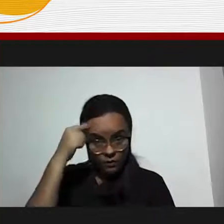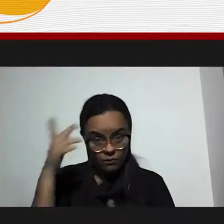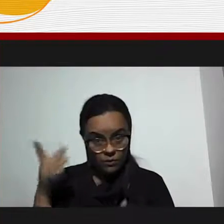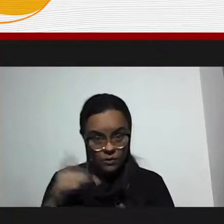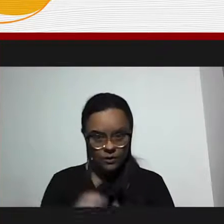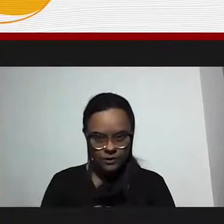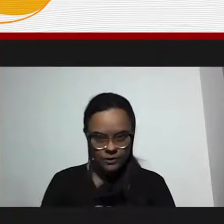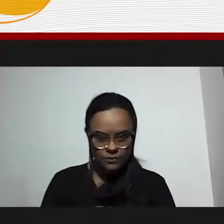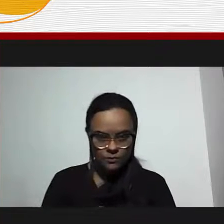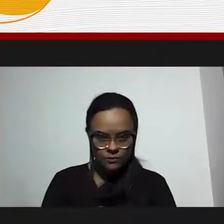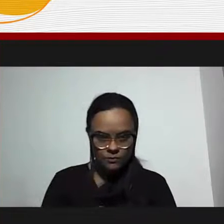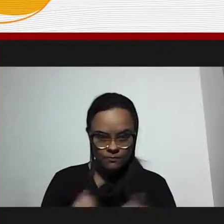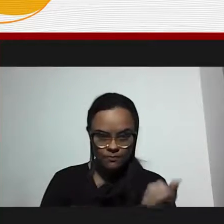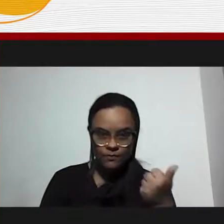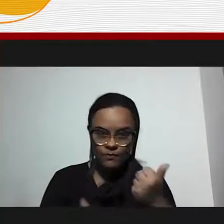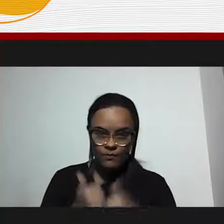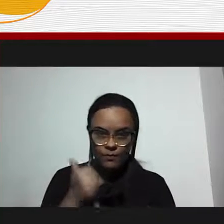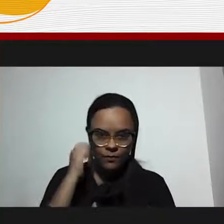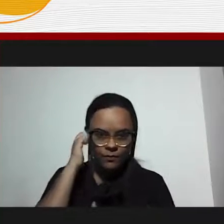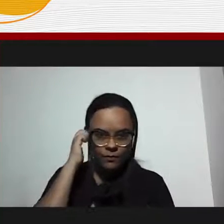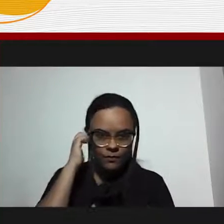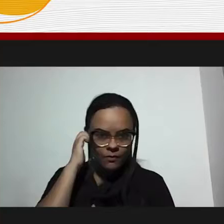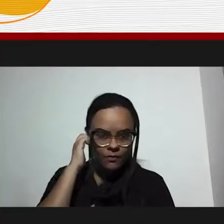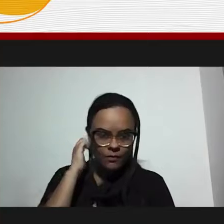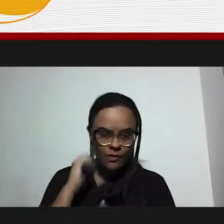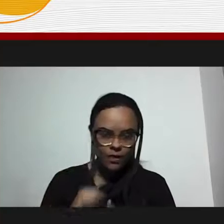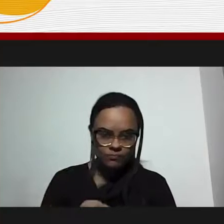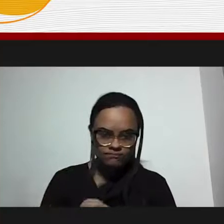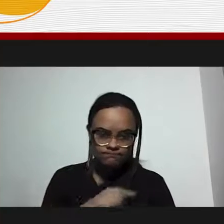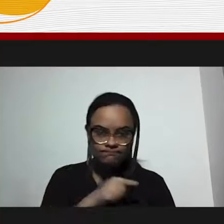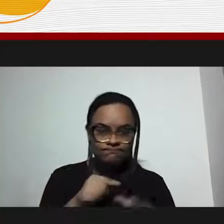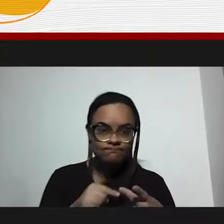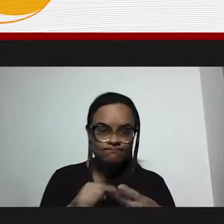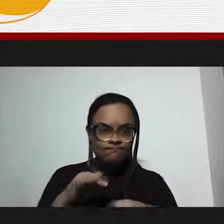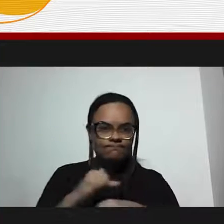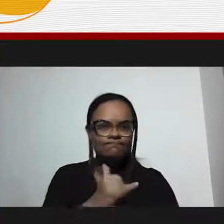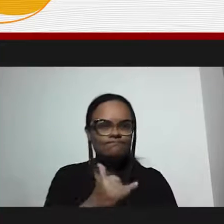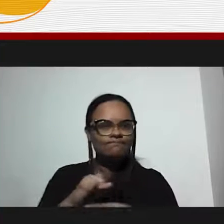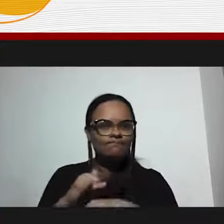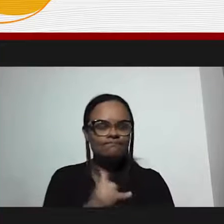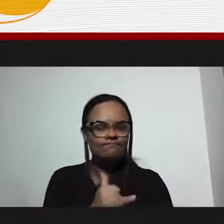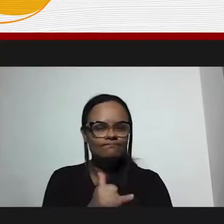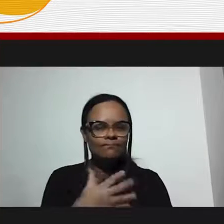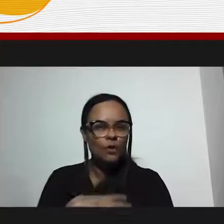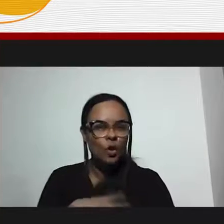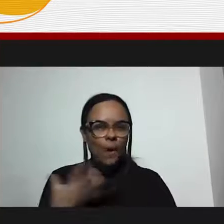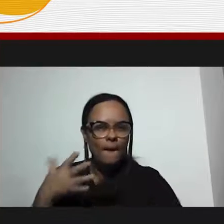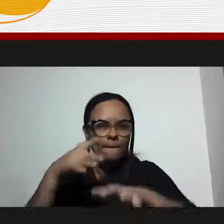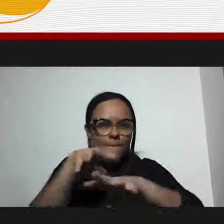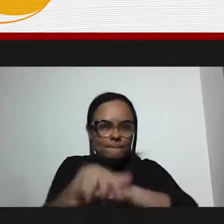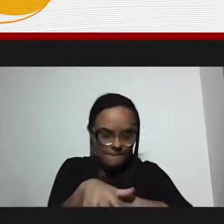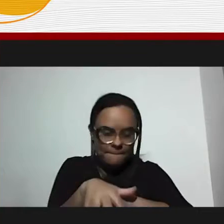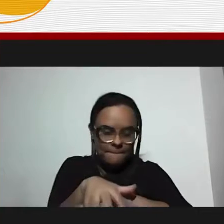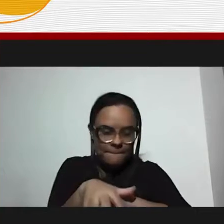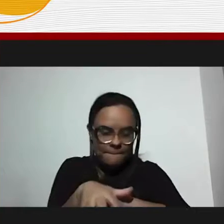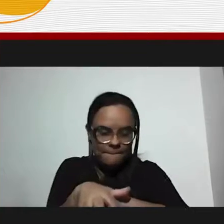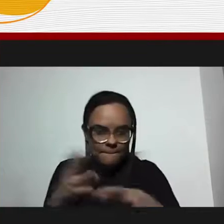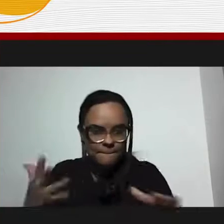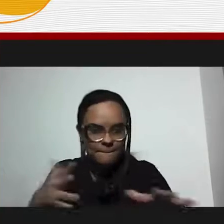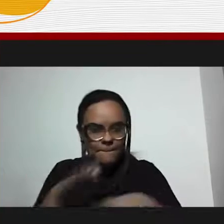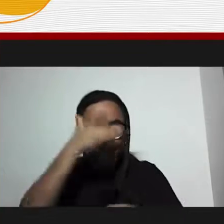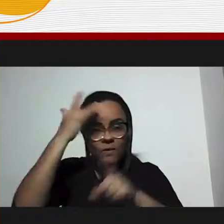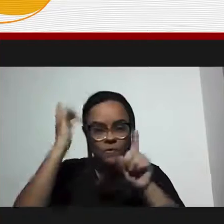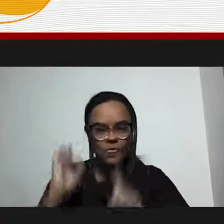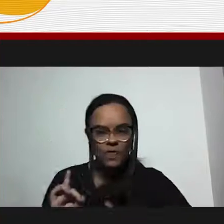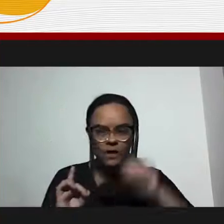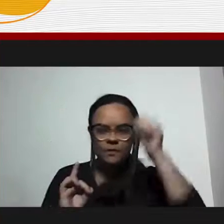inclusive, penso que o esporte é a segunda forma mais completa de inclusão para nós, pessoa